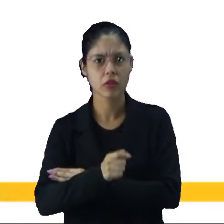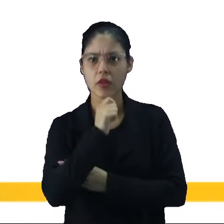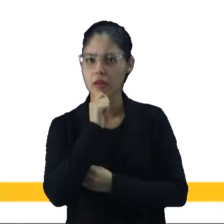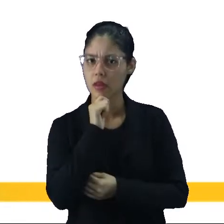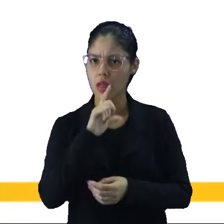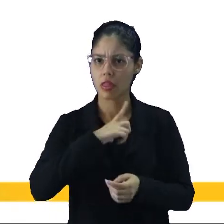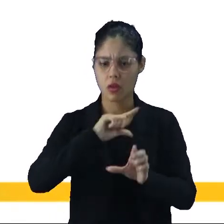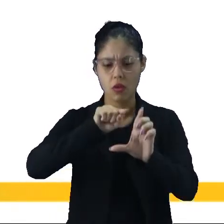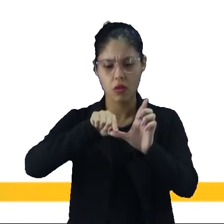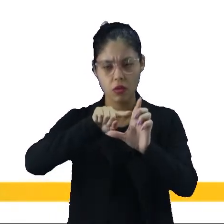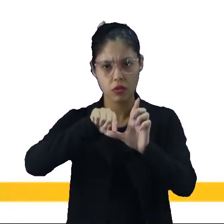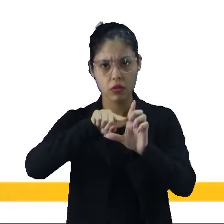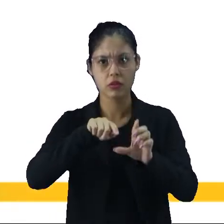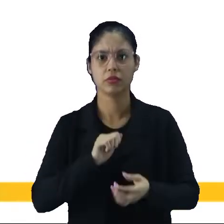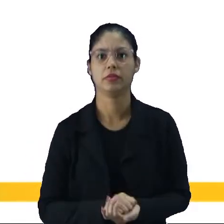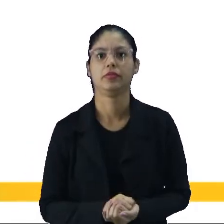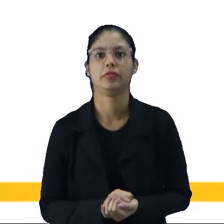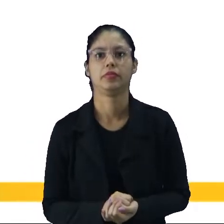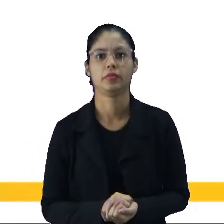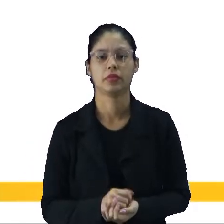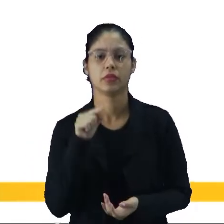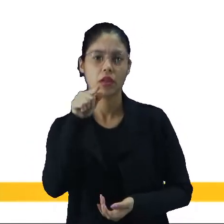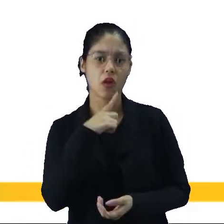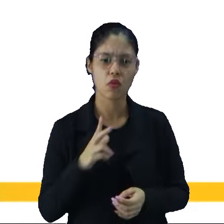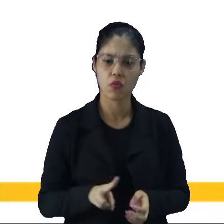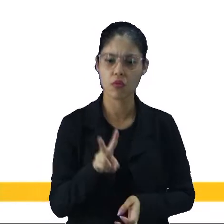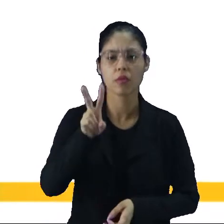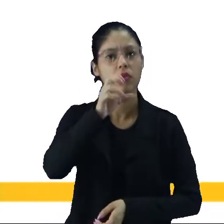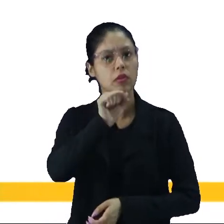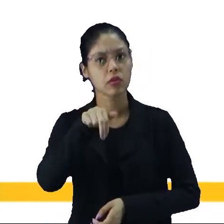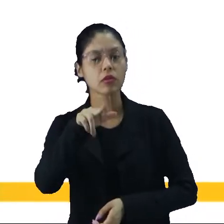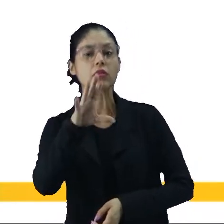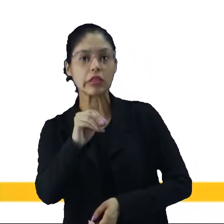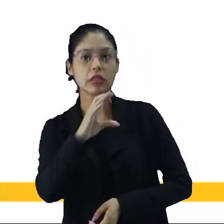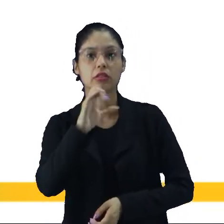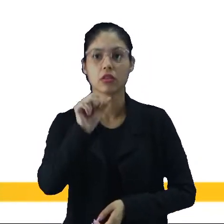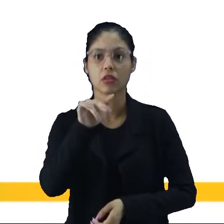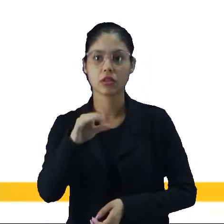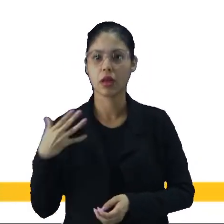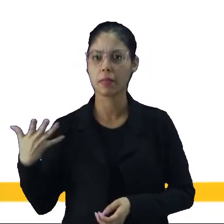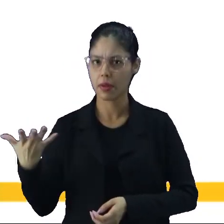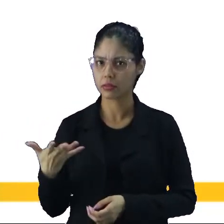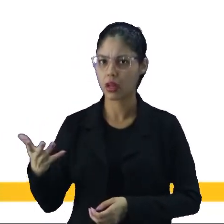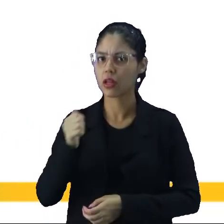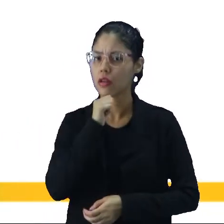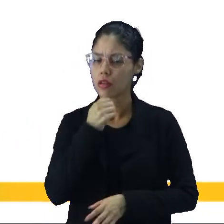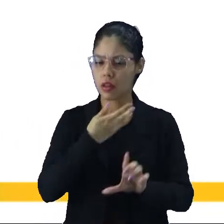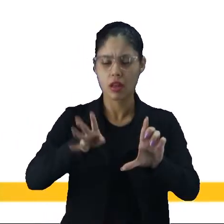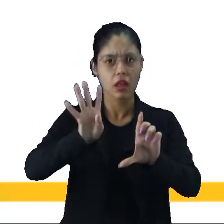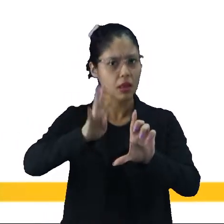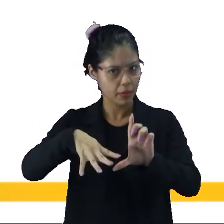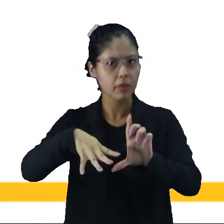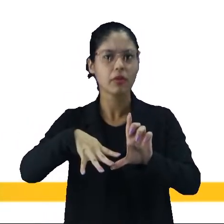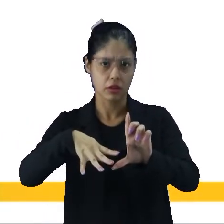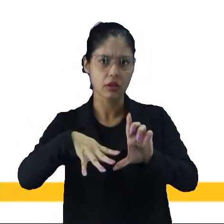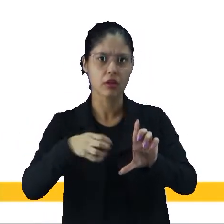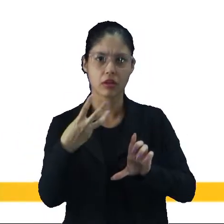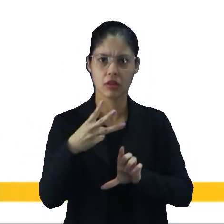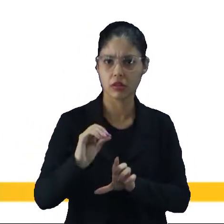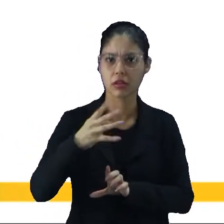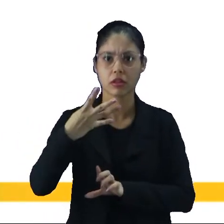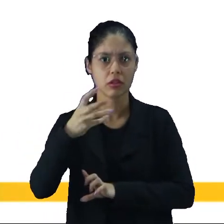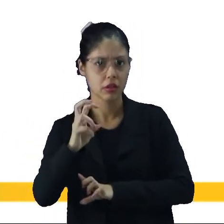tenho os ângulos, correto? E aqui eu tenho os valores de seno e de cosseno, baseado na tabela trigonométrica de